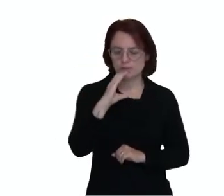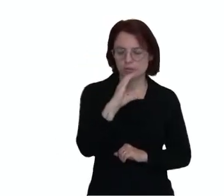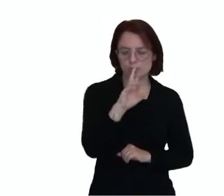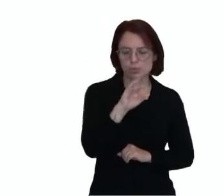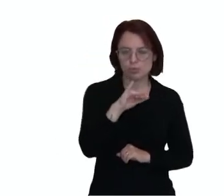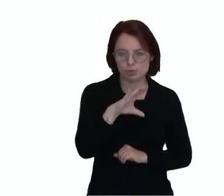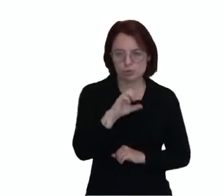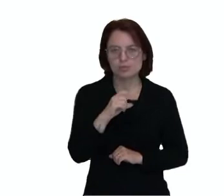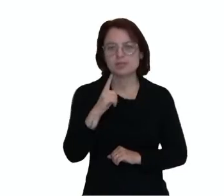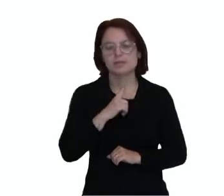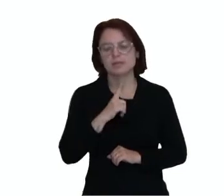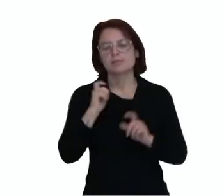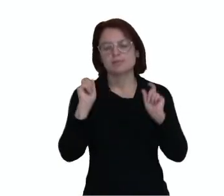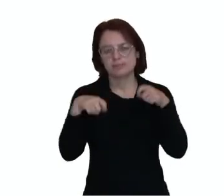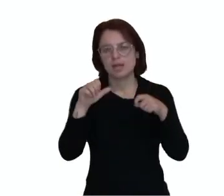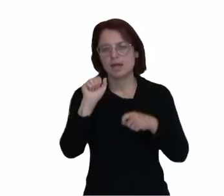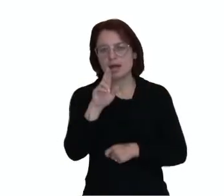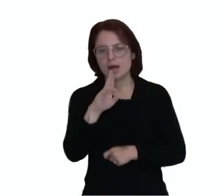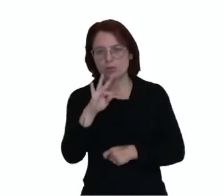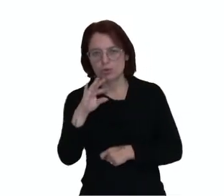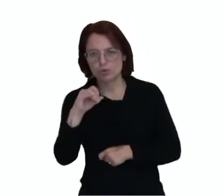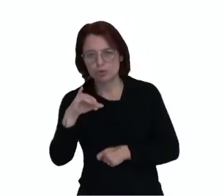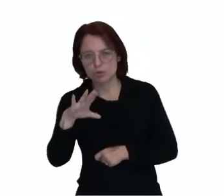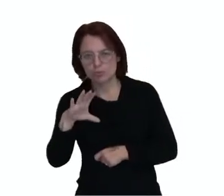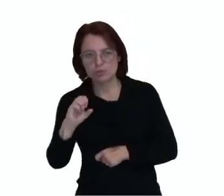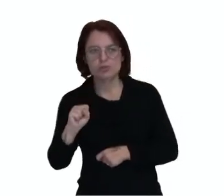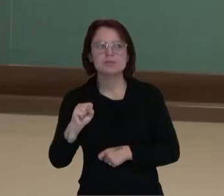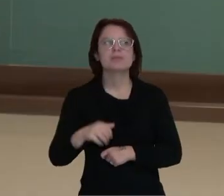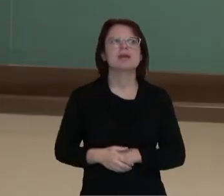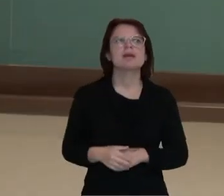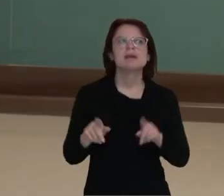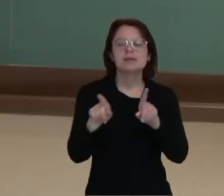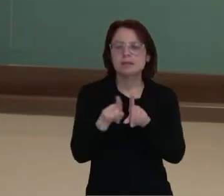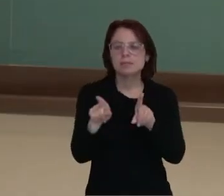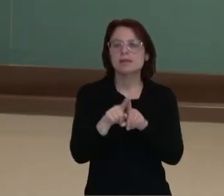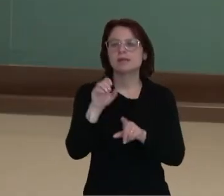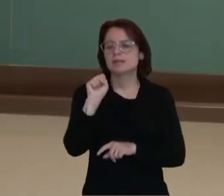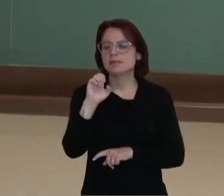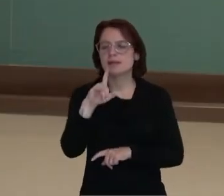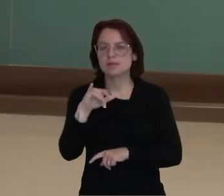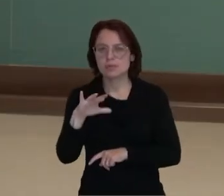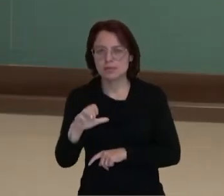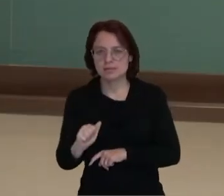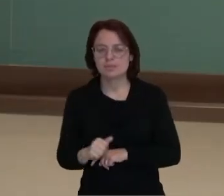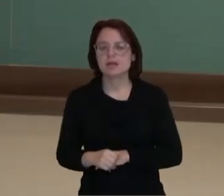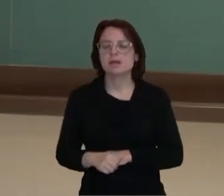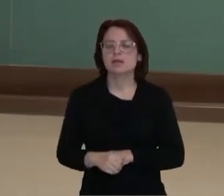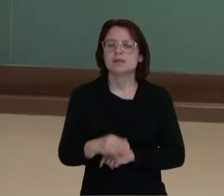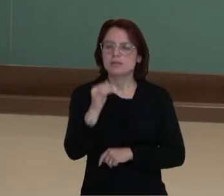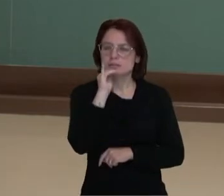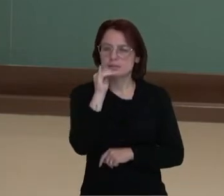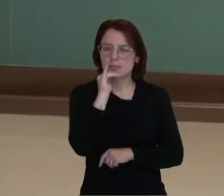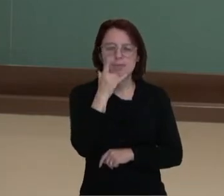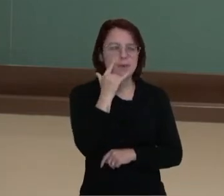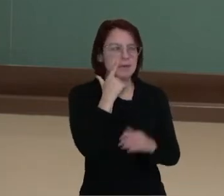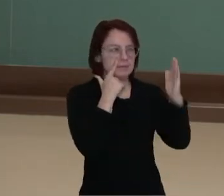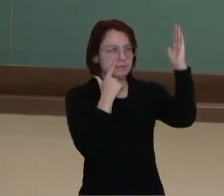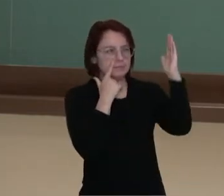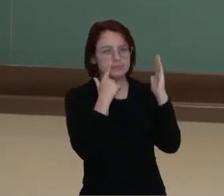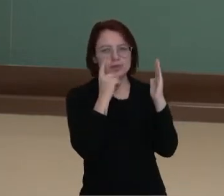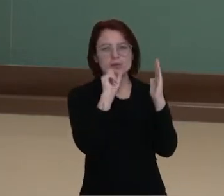ser autossômicos ou sexuais. Quando nós temos o nosso DNA, nós ganhamos do nosso pai e da nossa